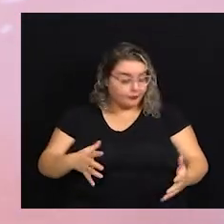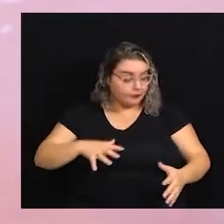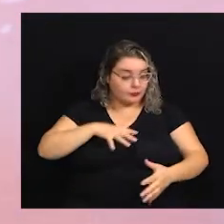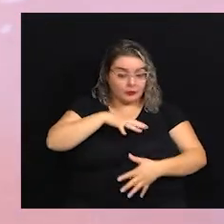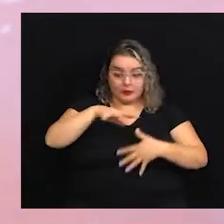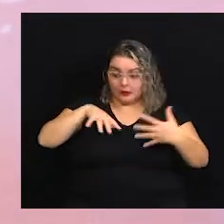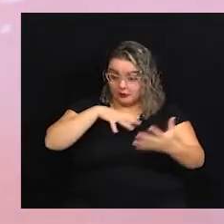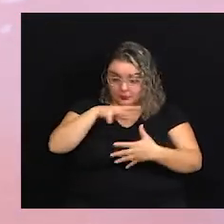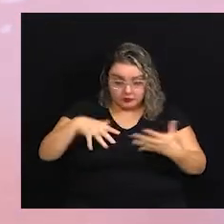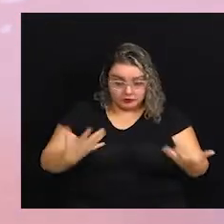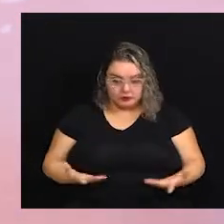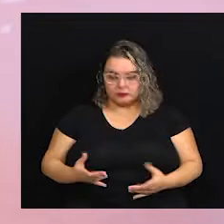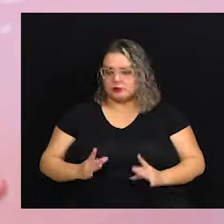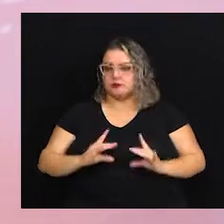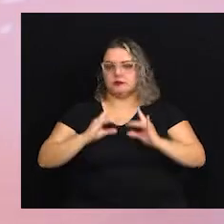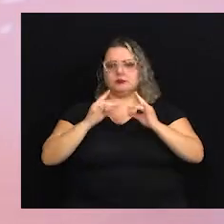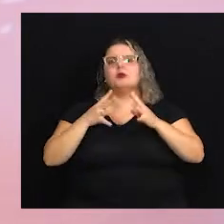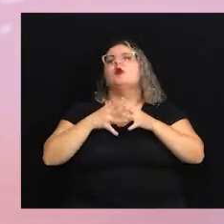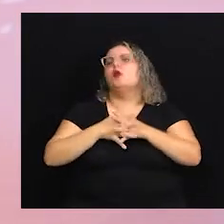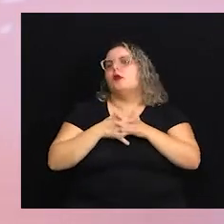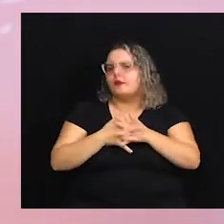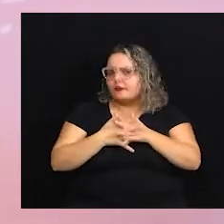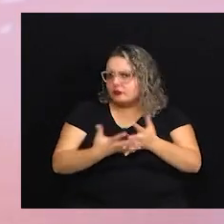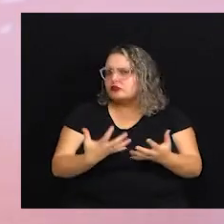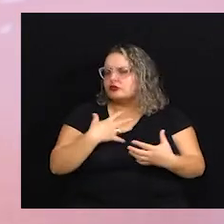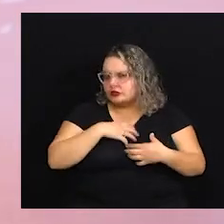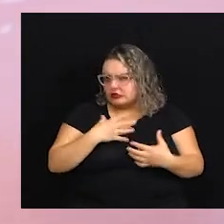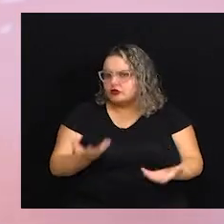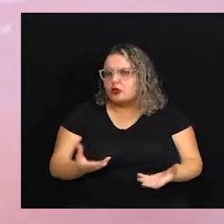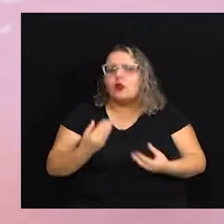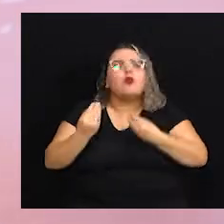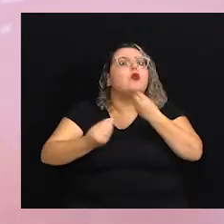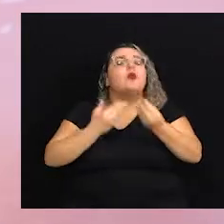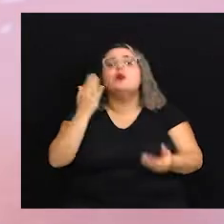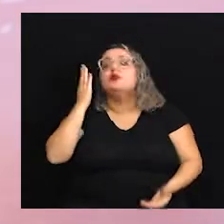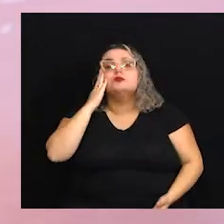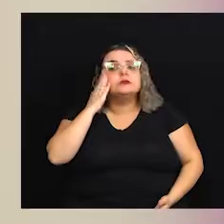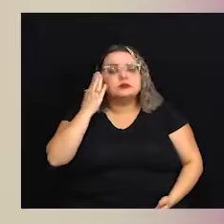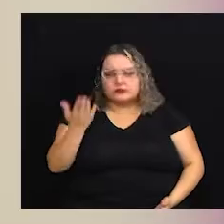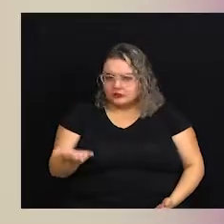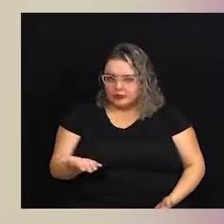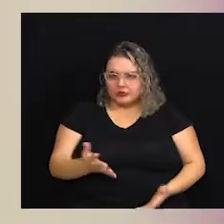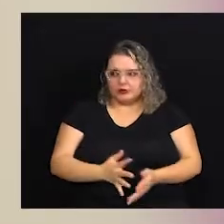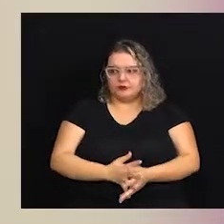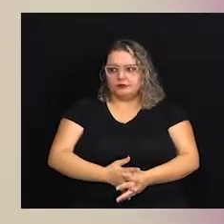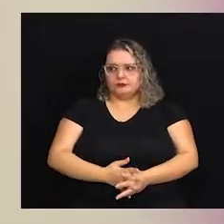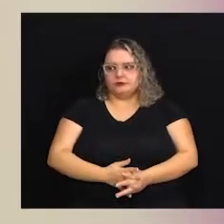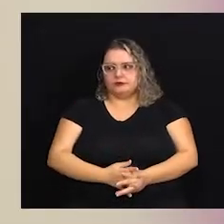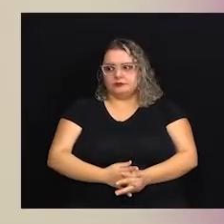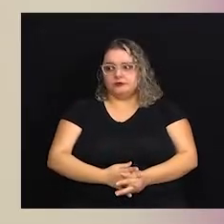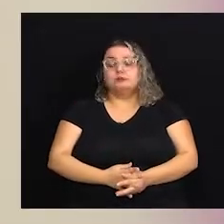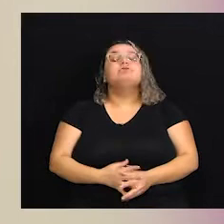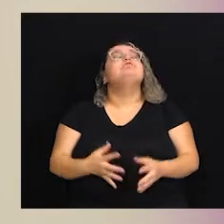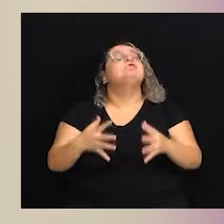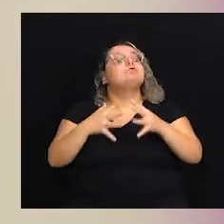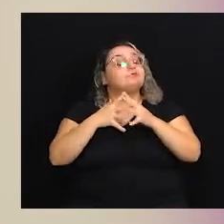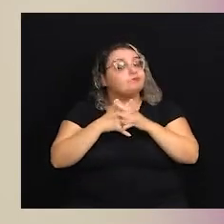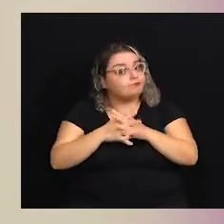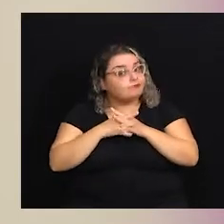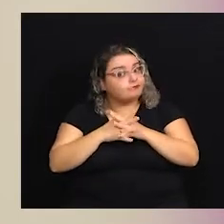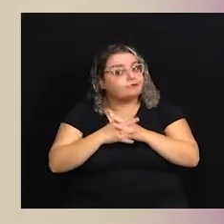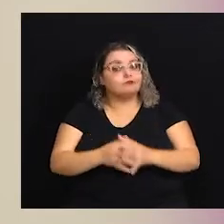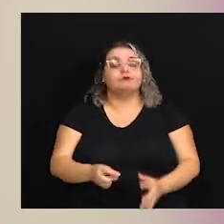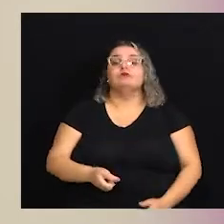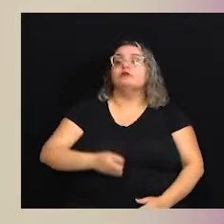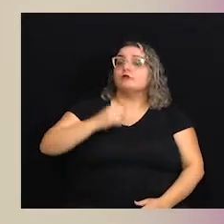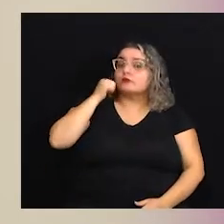com o meu organismo, né? Acaba se confundindo esses sintomas, então. Como saber? Super se confunde. Primeiro, a mulher tem que